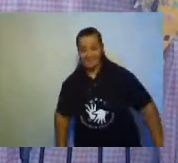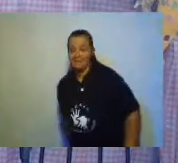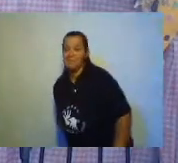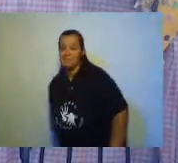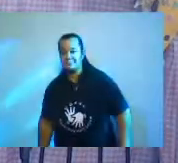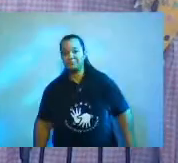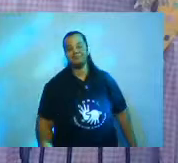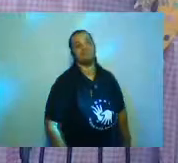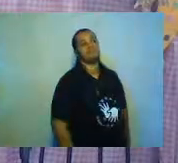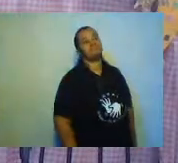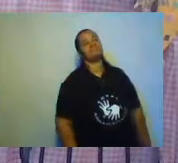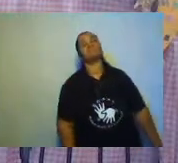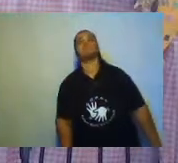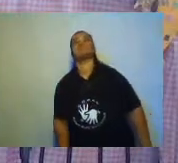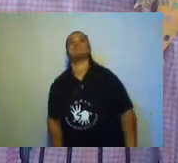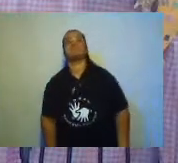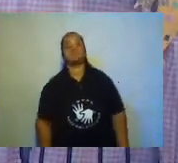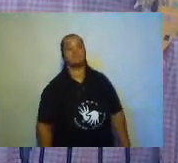ensinou fui